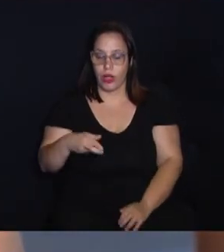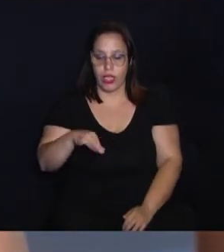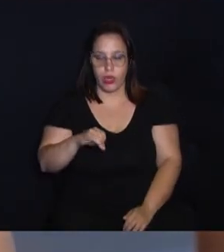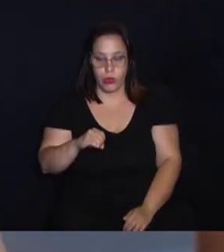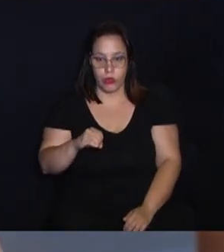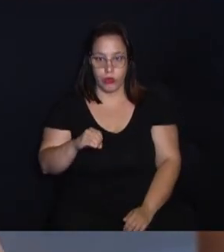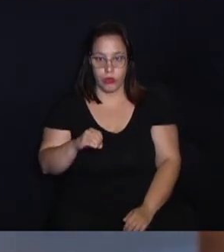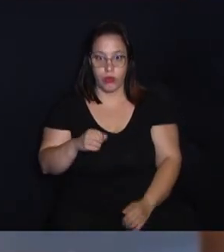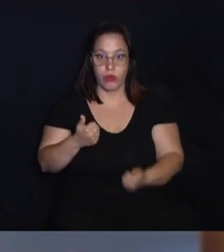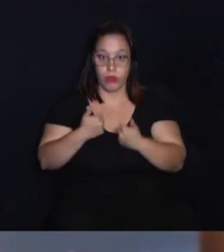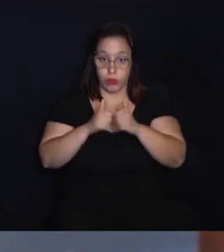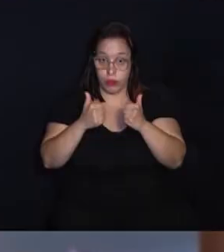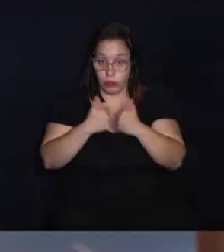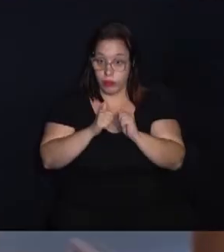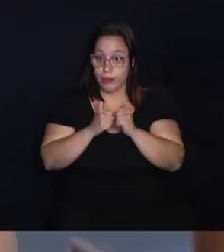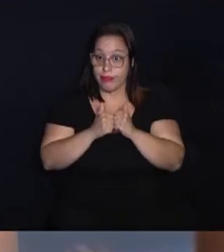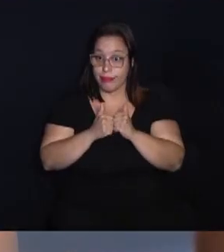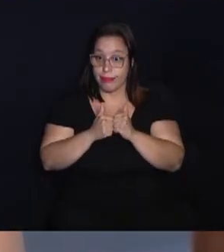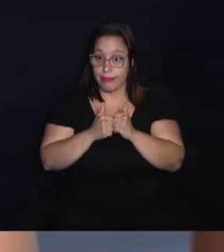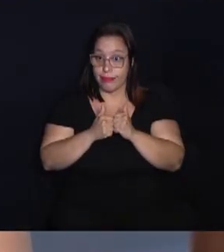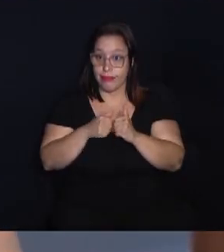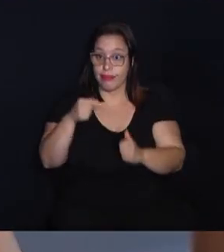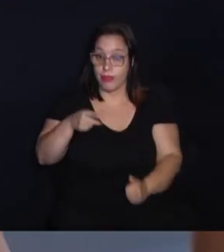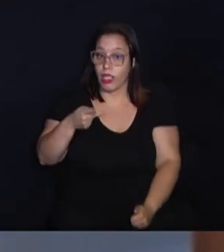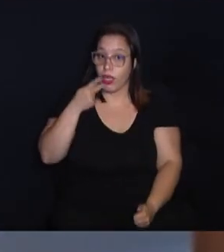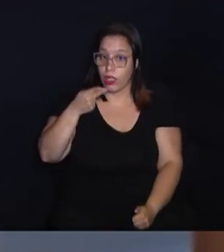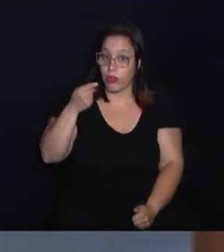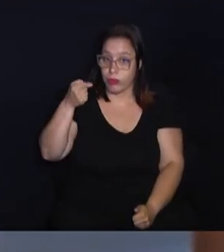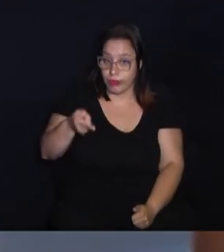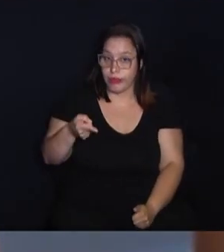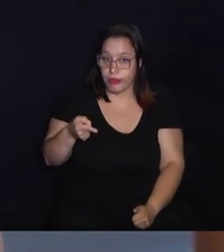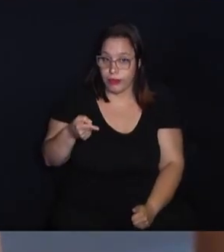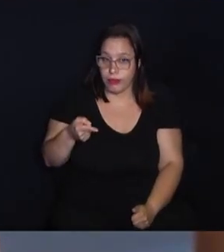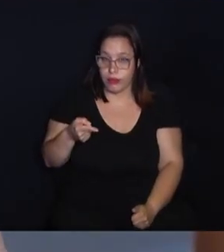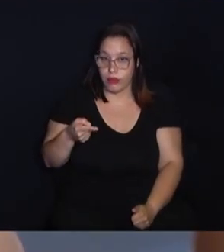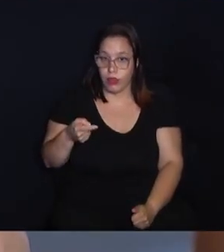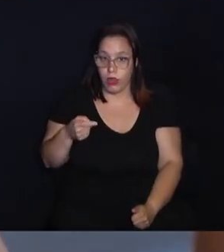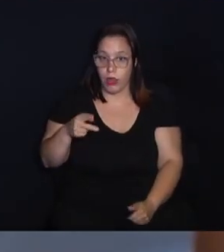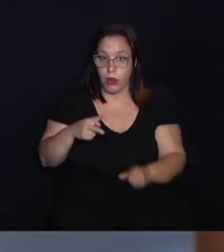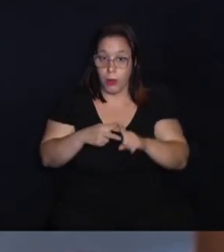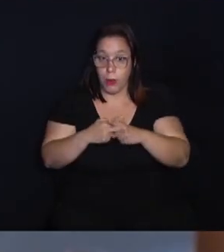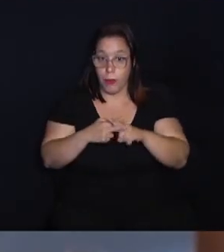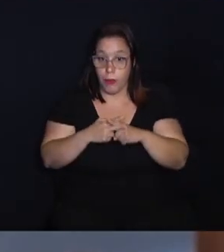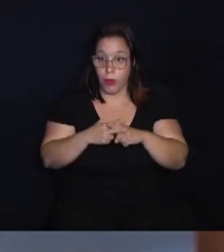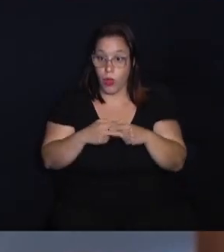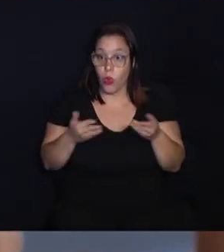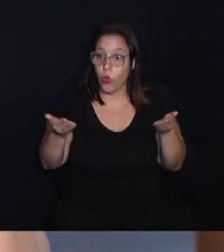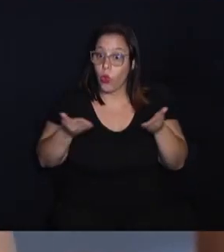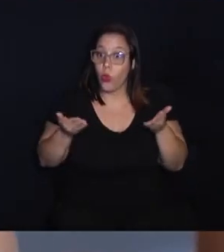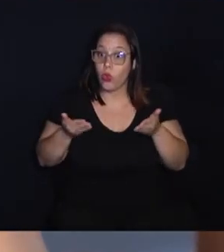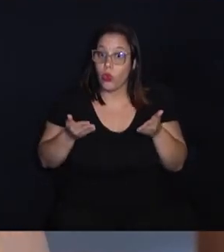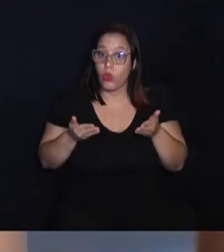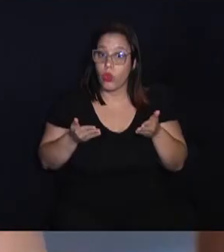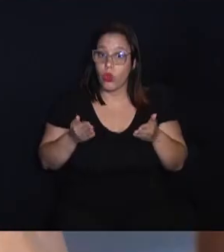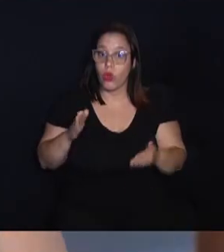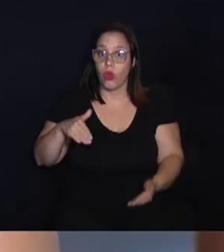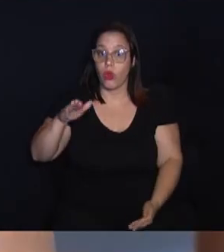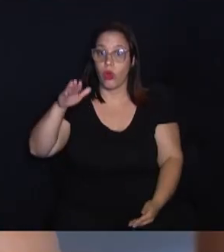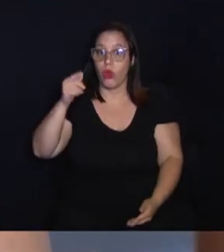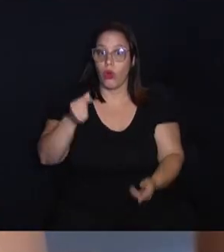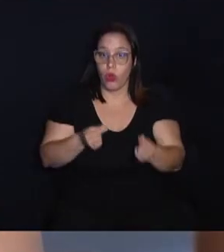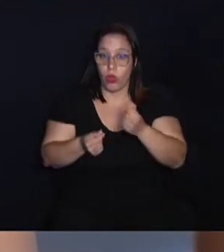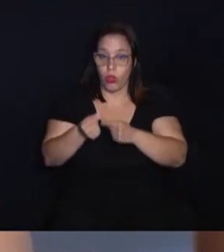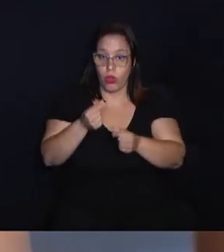de transportes, inclusive, essa que eu vou dizer aqui, que é a função de mecânico, ela oferta a maior